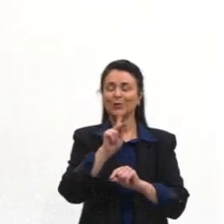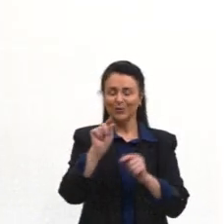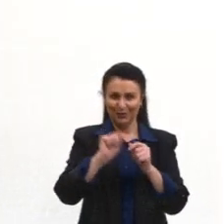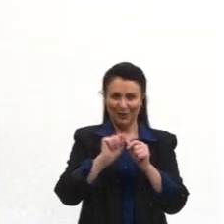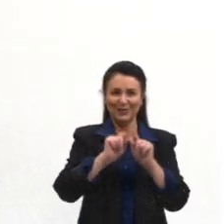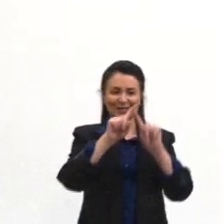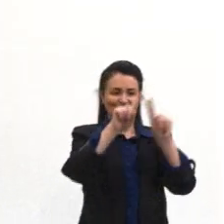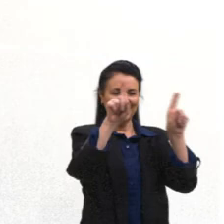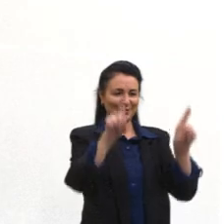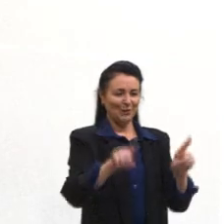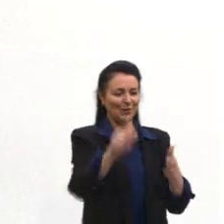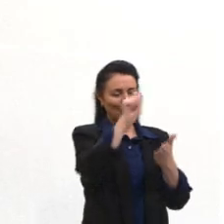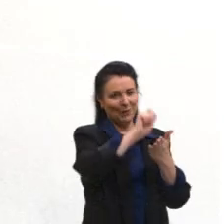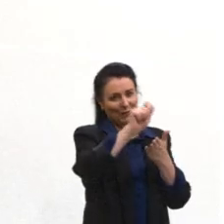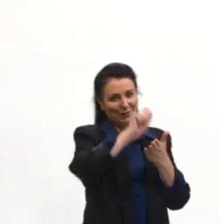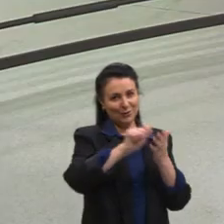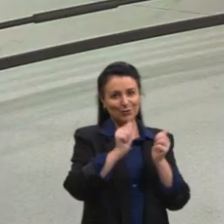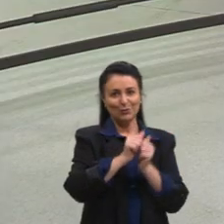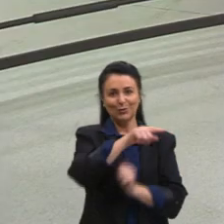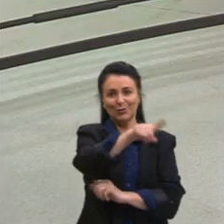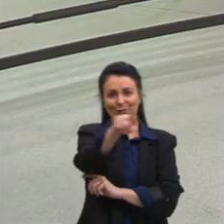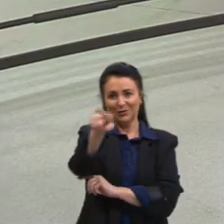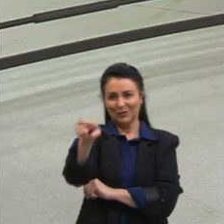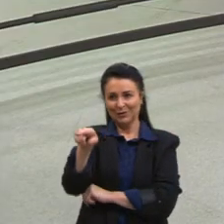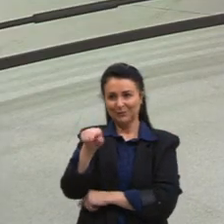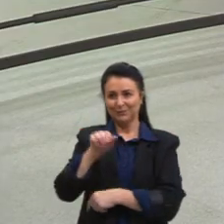então para poder concluir o raciocínio